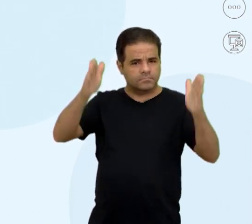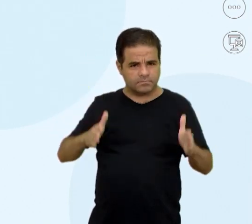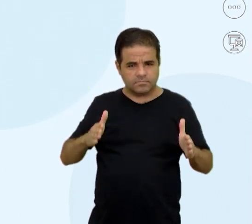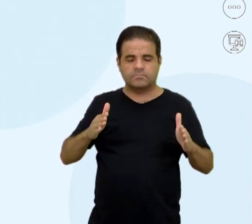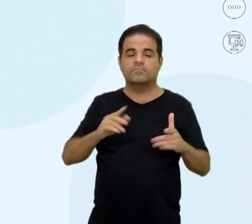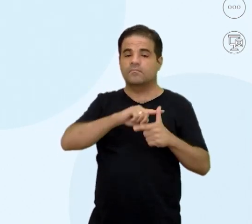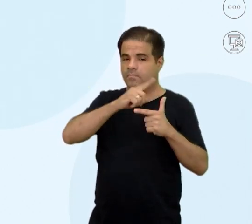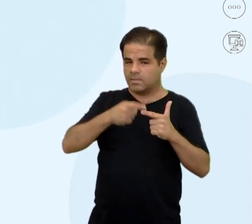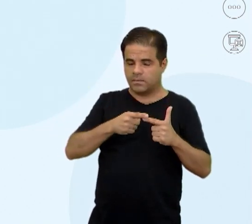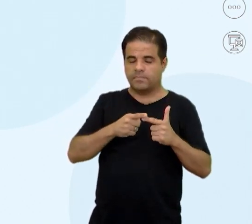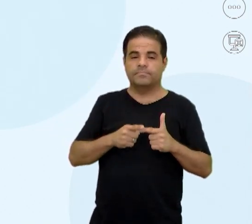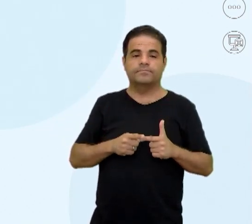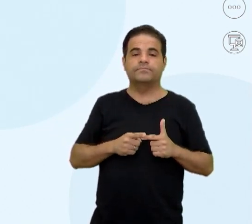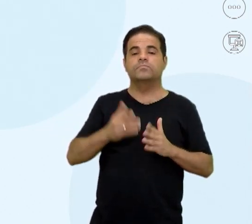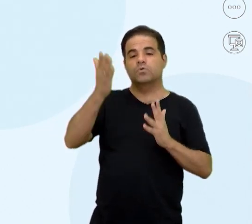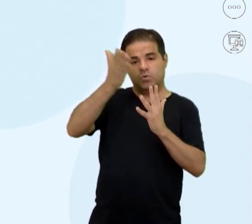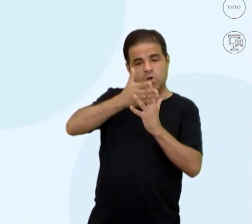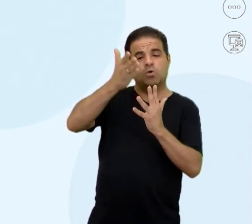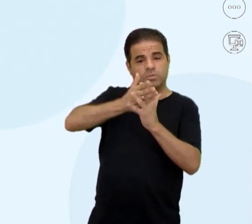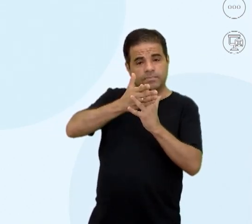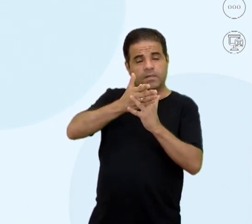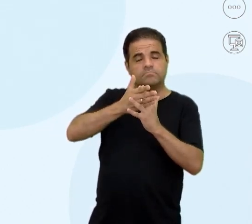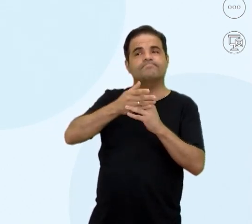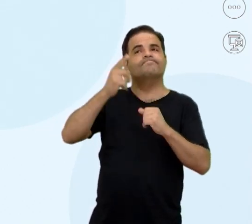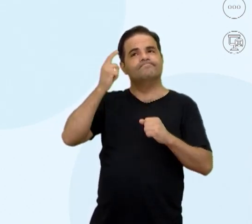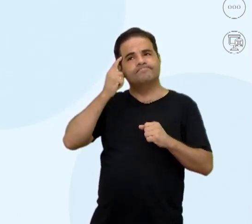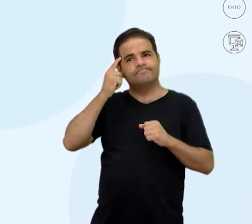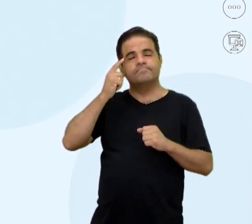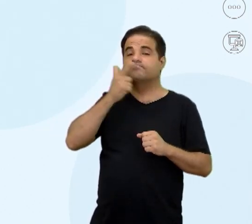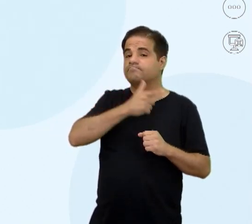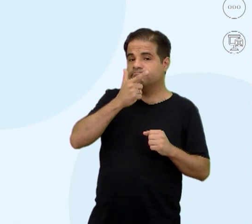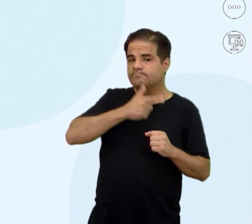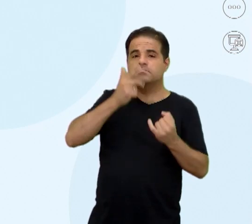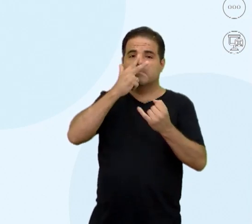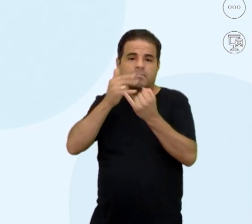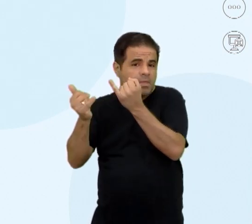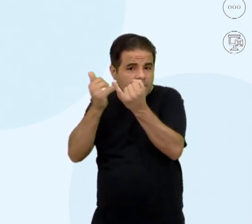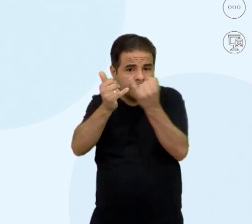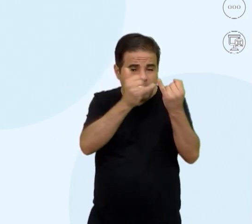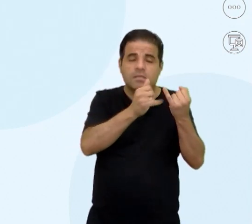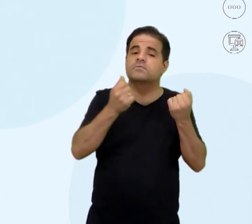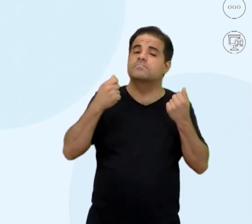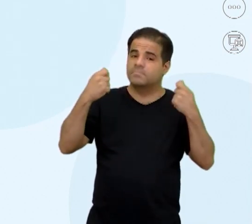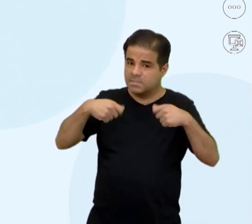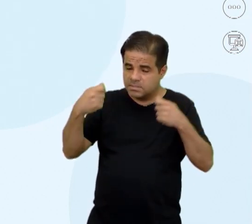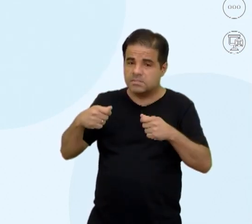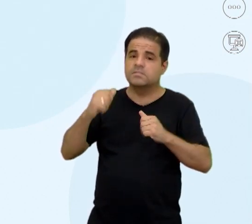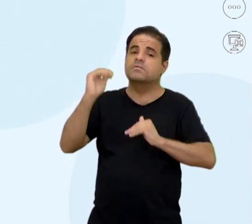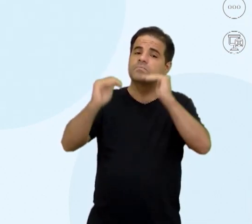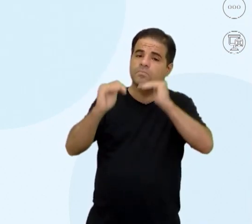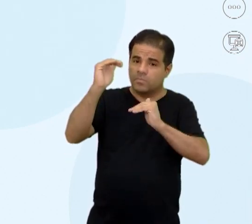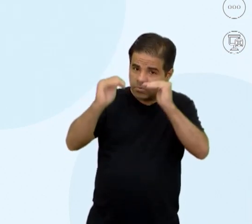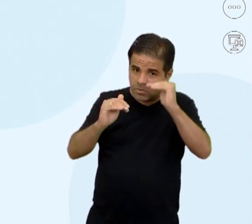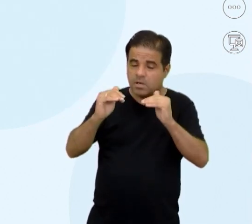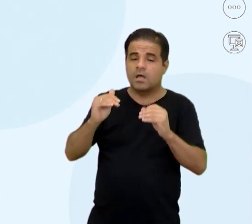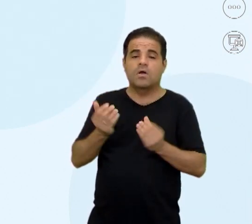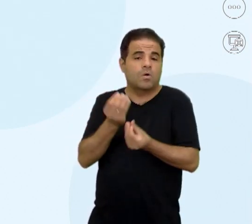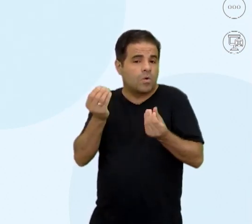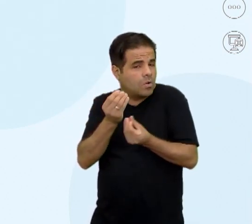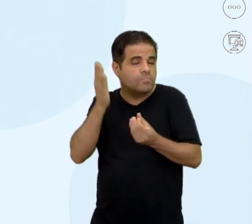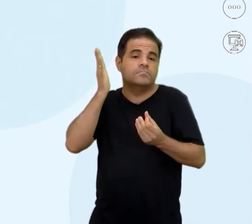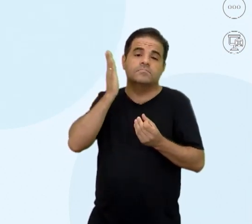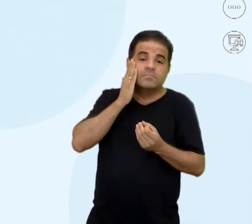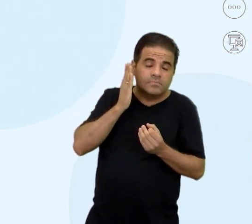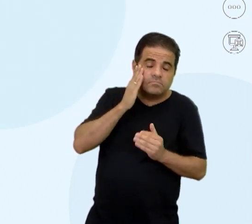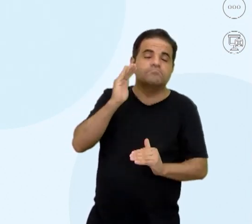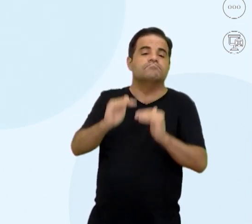e um ângulo, né? O ângulo do meio, né? Então, para ser semelhante, os lados têm que ser proporcionais. Sim. Como que a gente sabe o